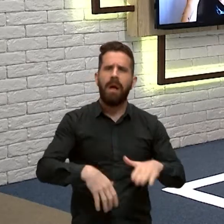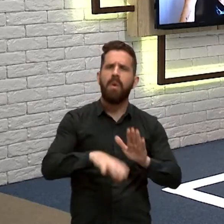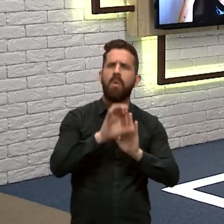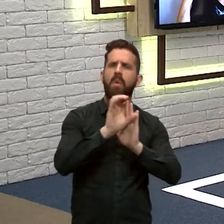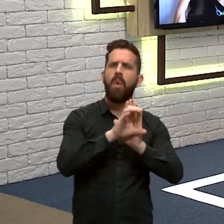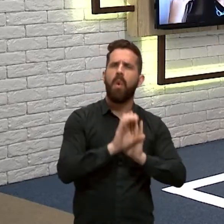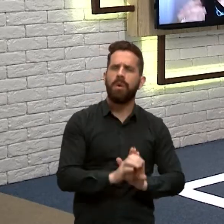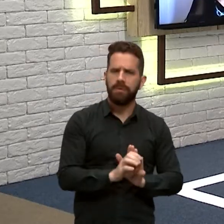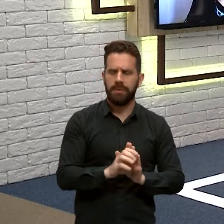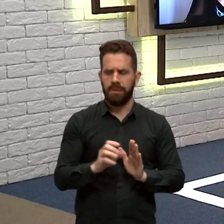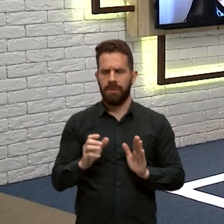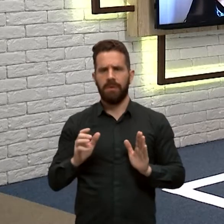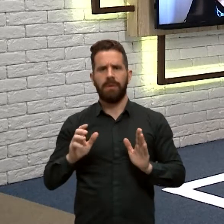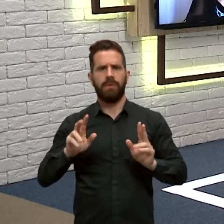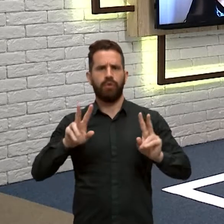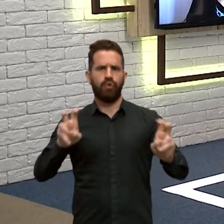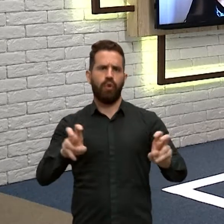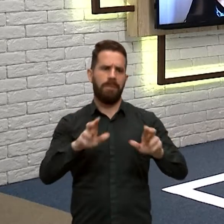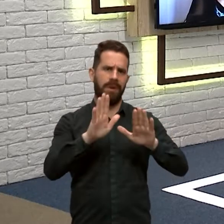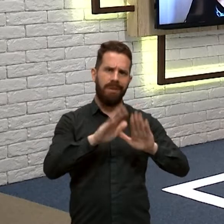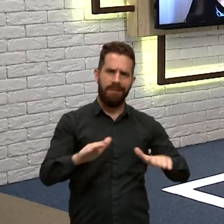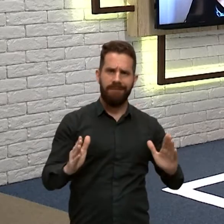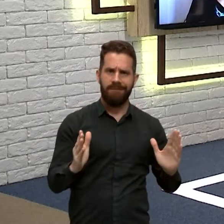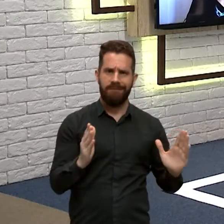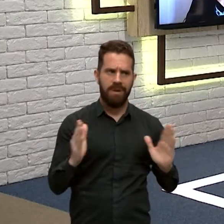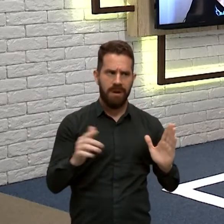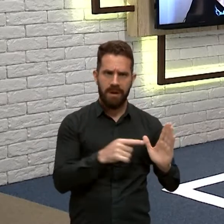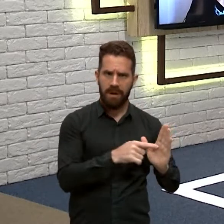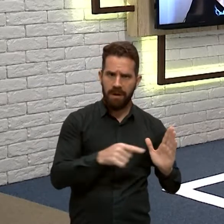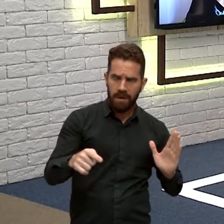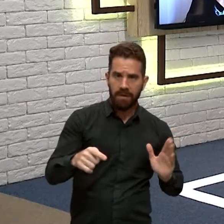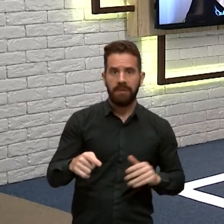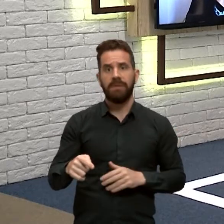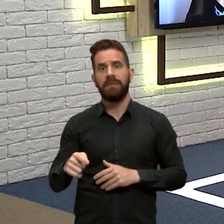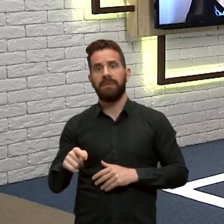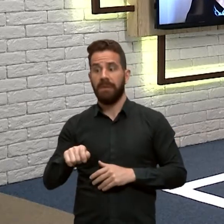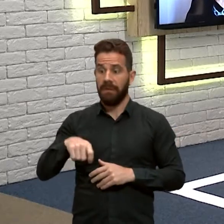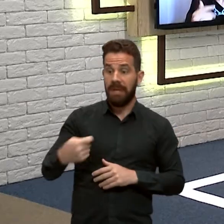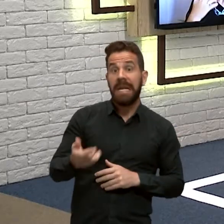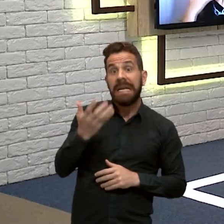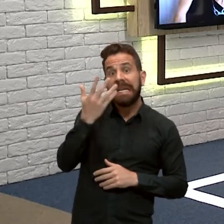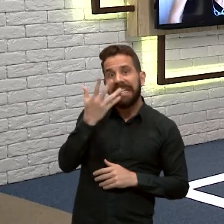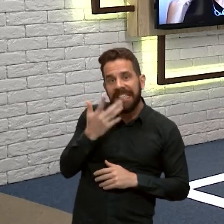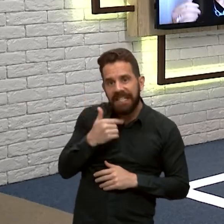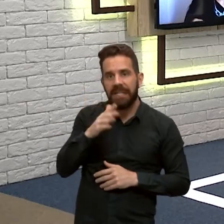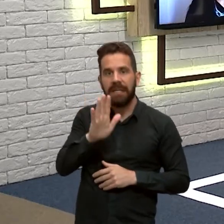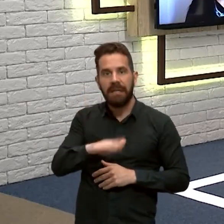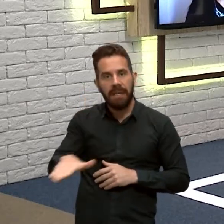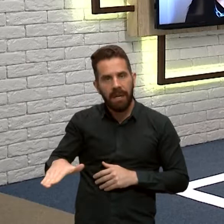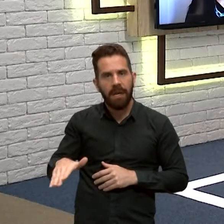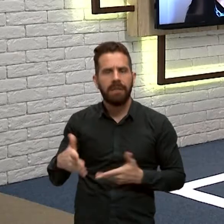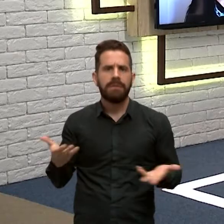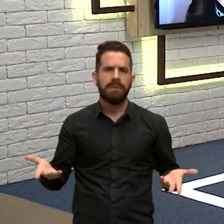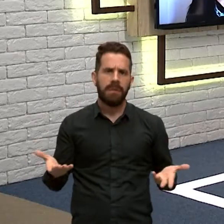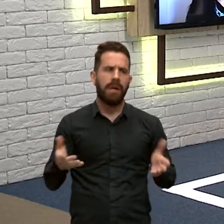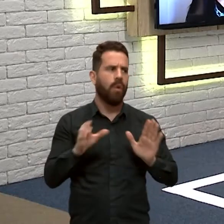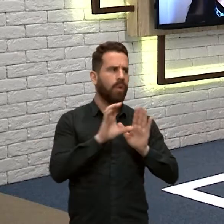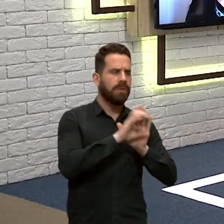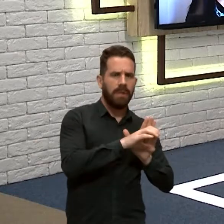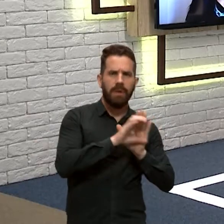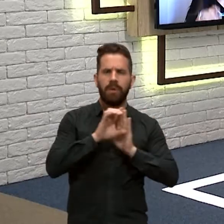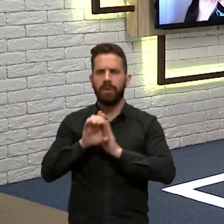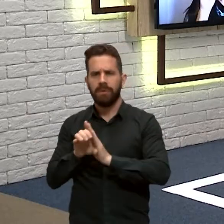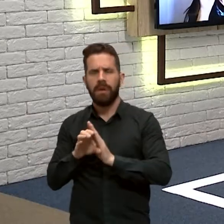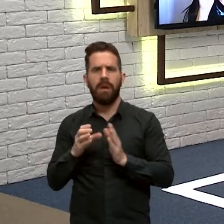de infância, criança. A gente pode falar o que define esse momento, né, do